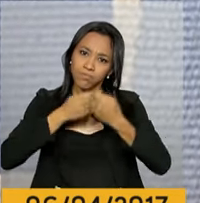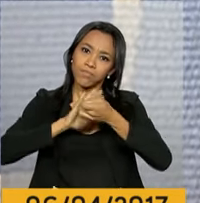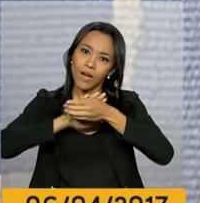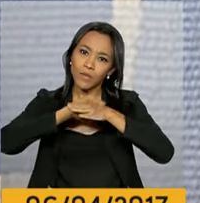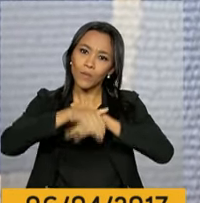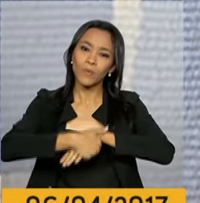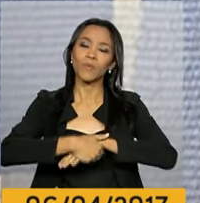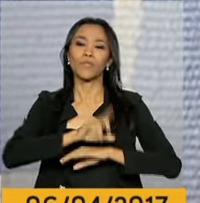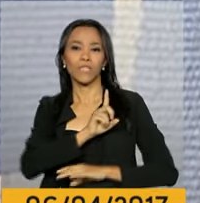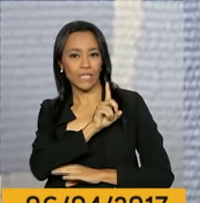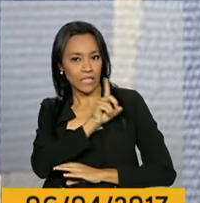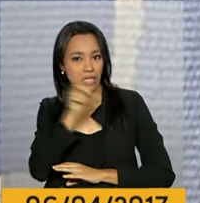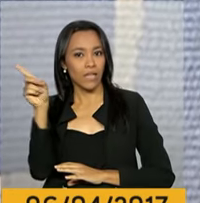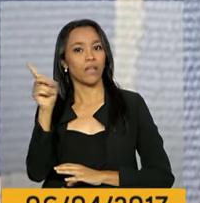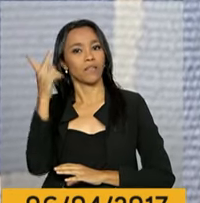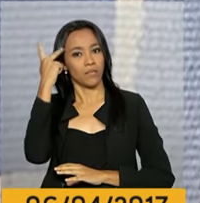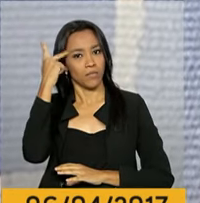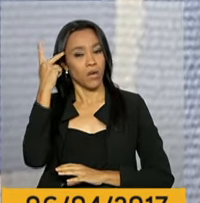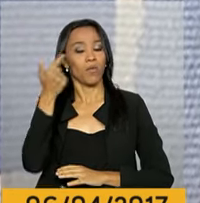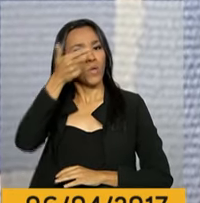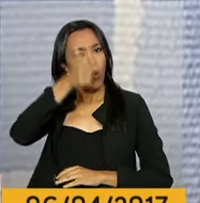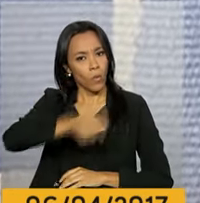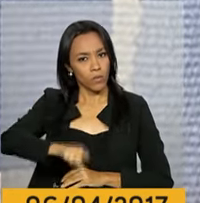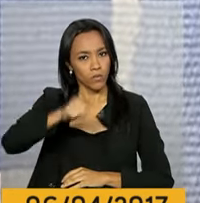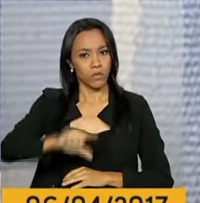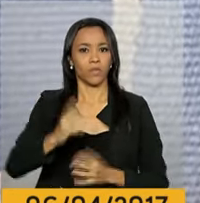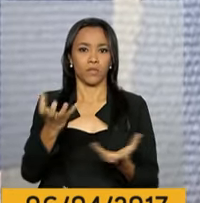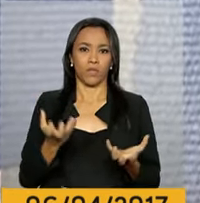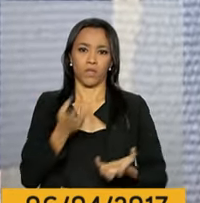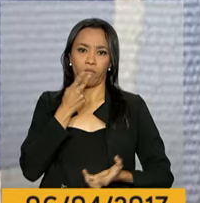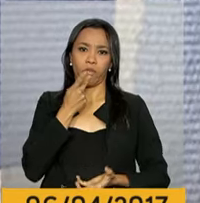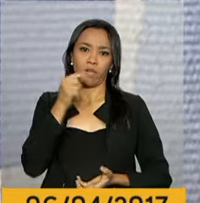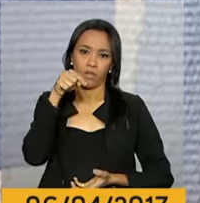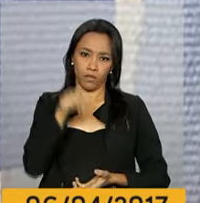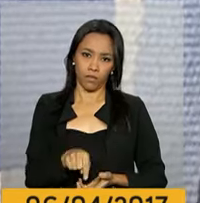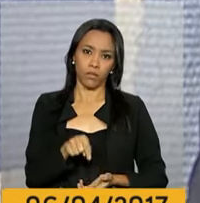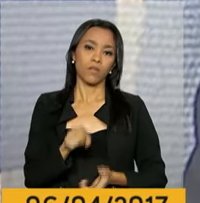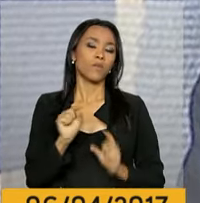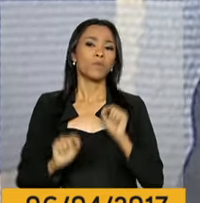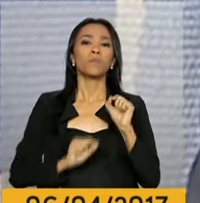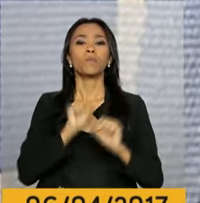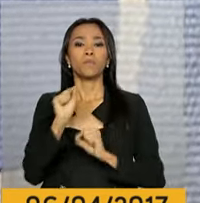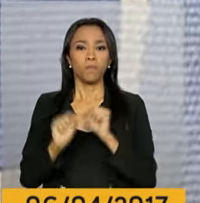dos Bandeirantes, mas quero reiterar mais uma vez os cumprimentos